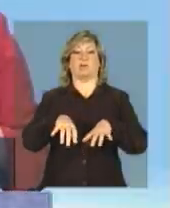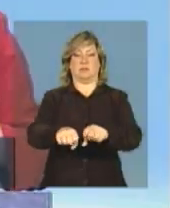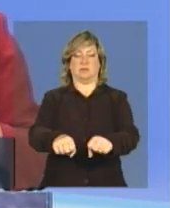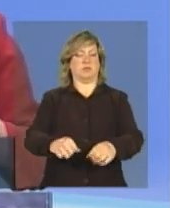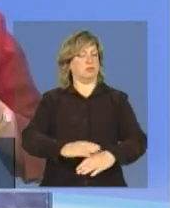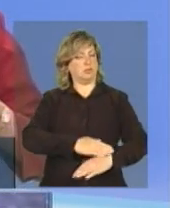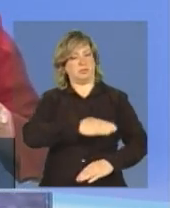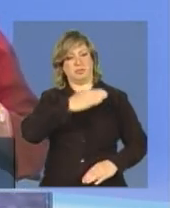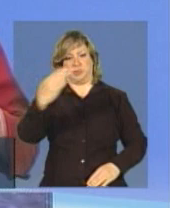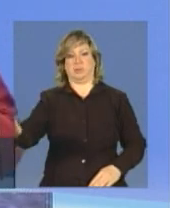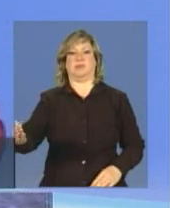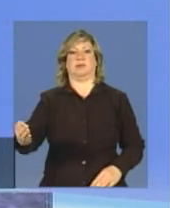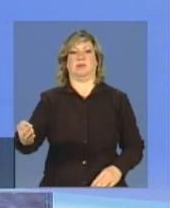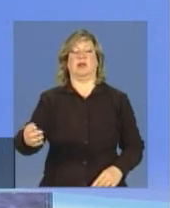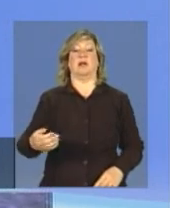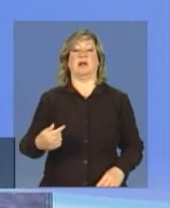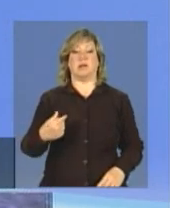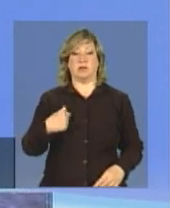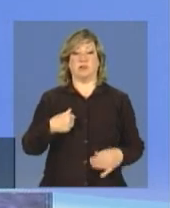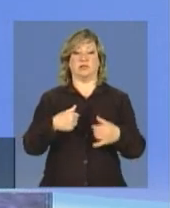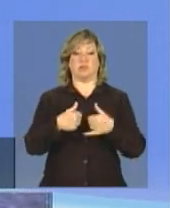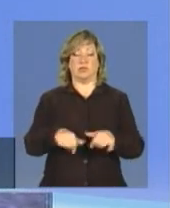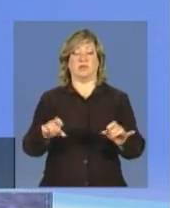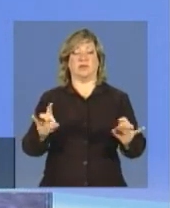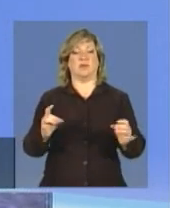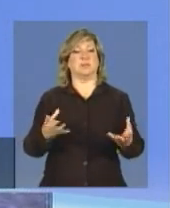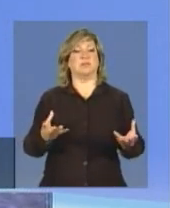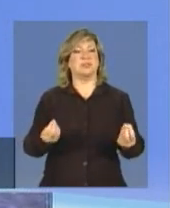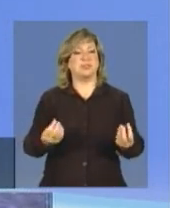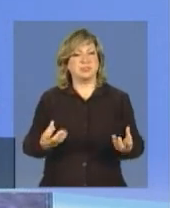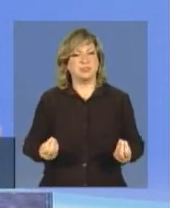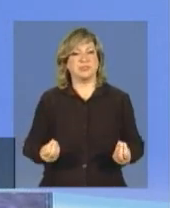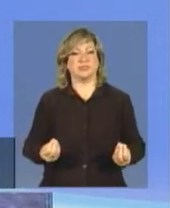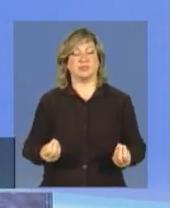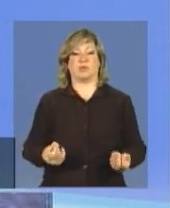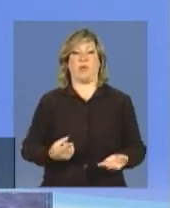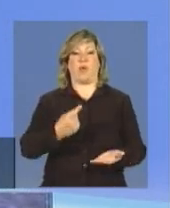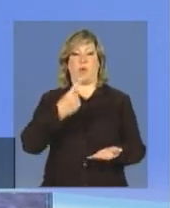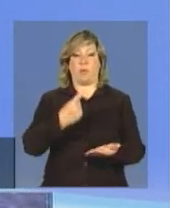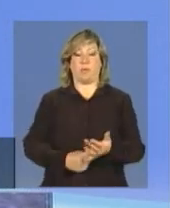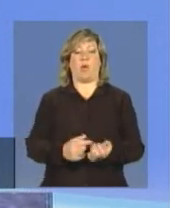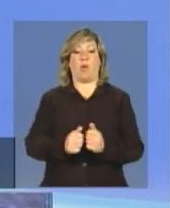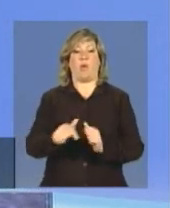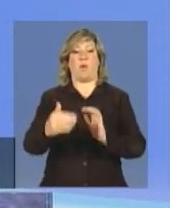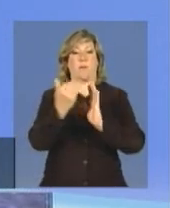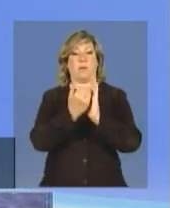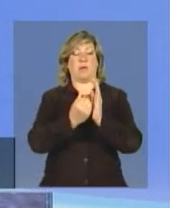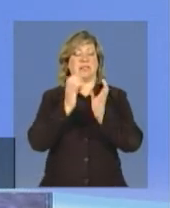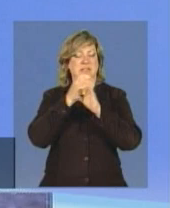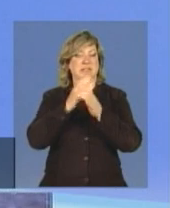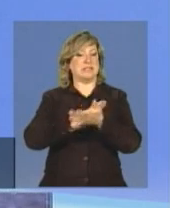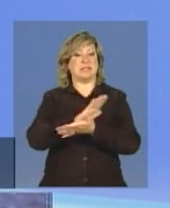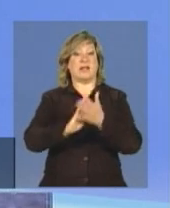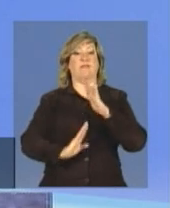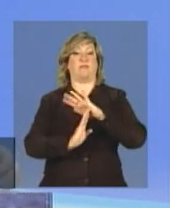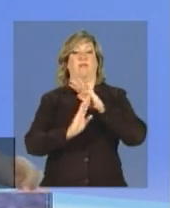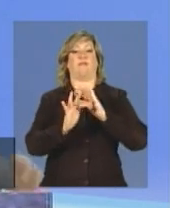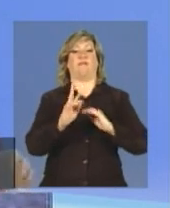Agora, eu especialmente estou muito comprometida com o programa Ciência Sem